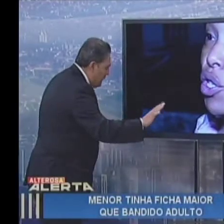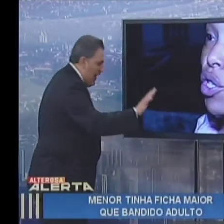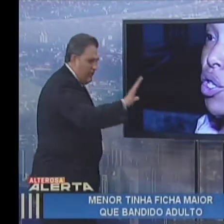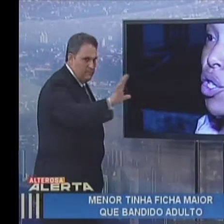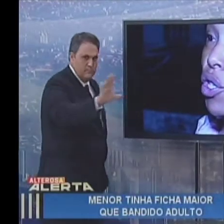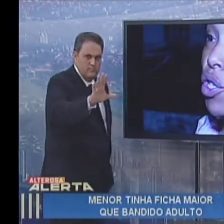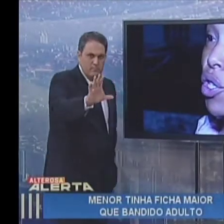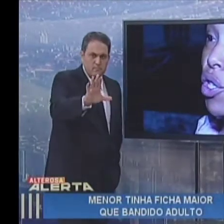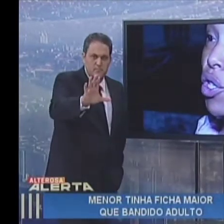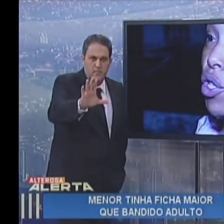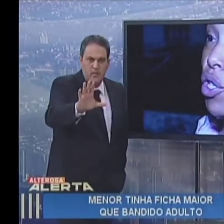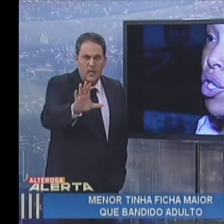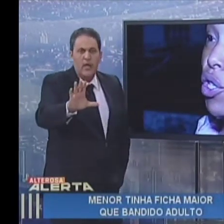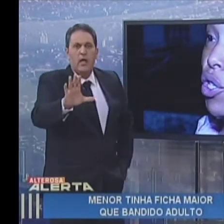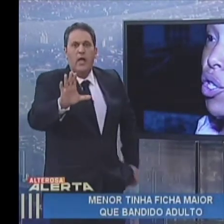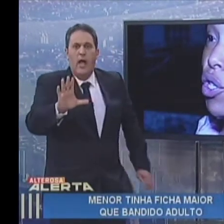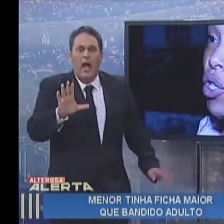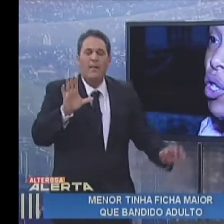para,